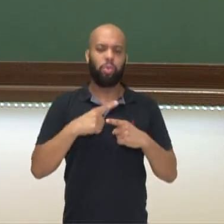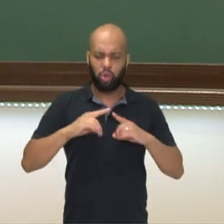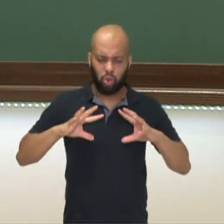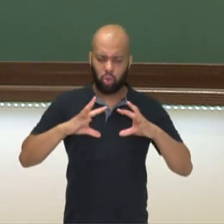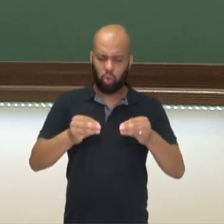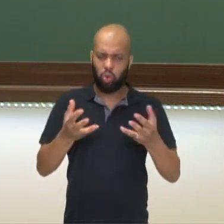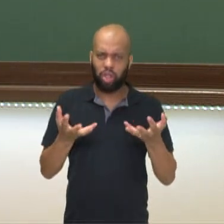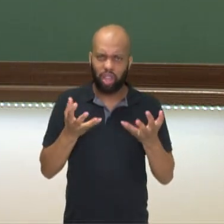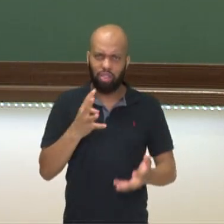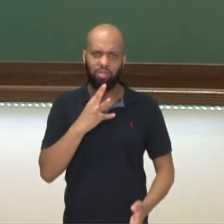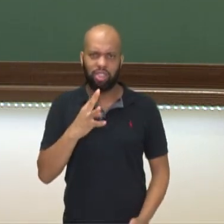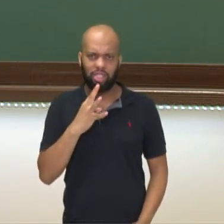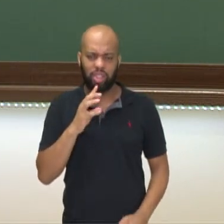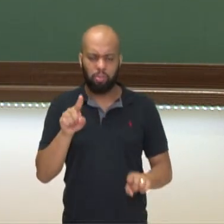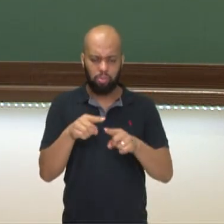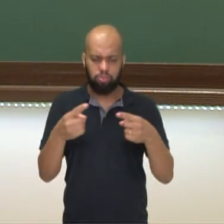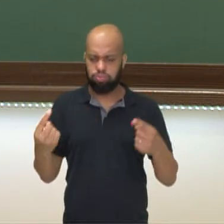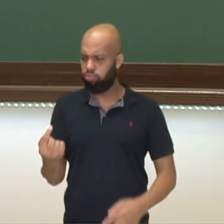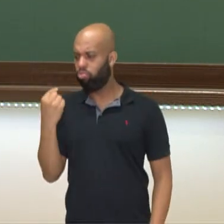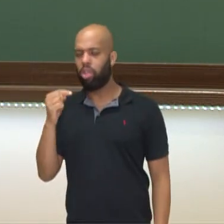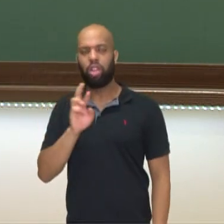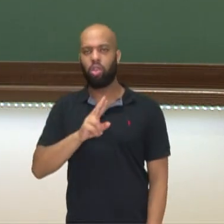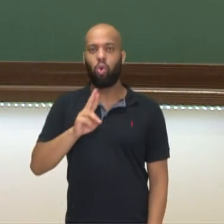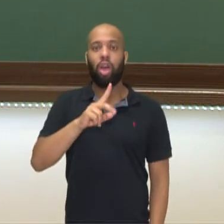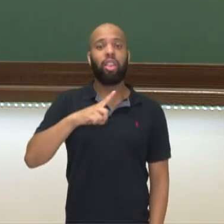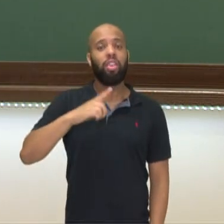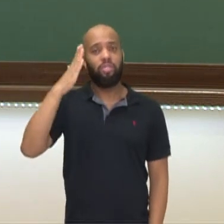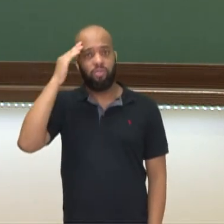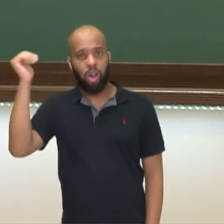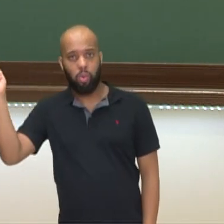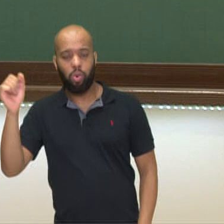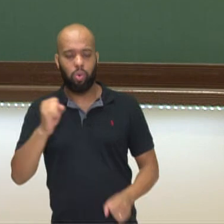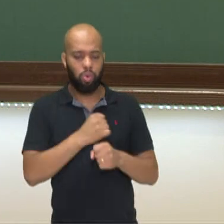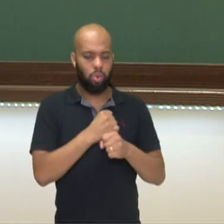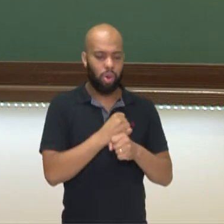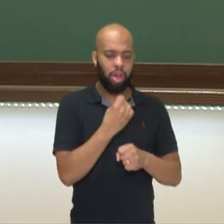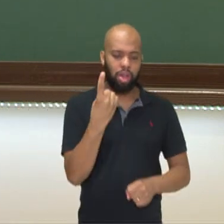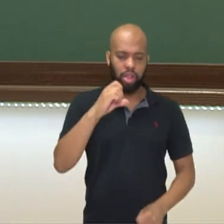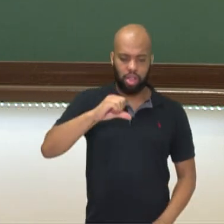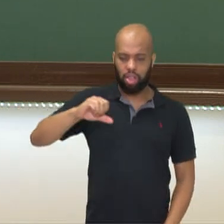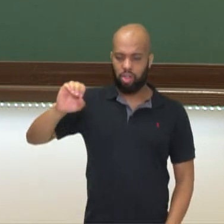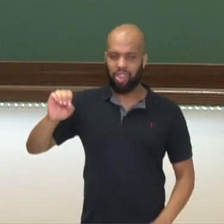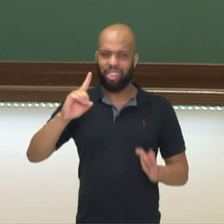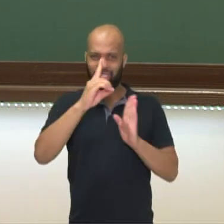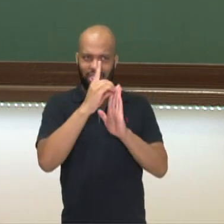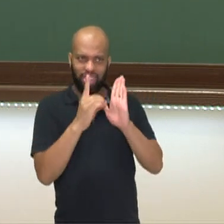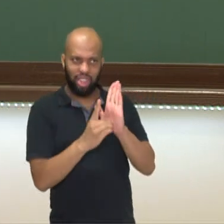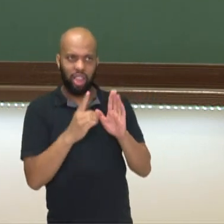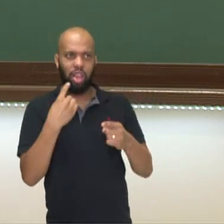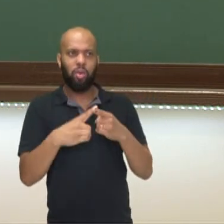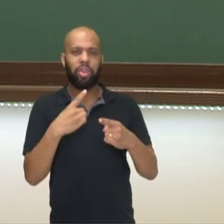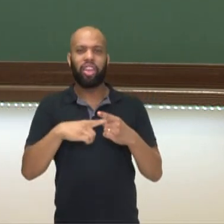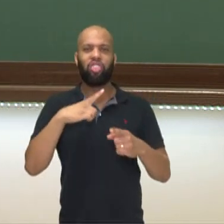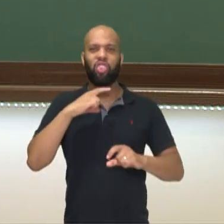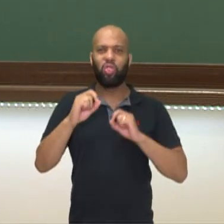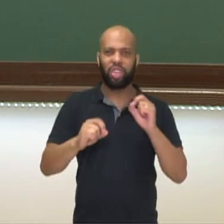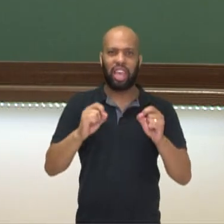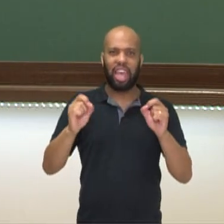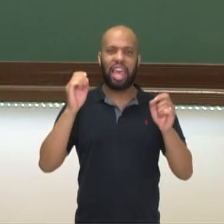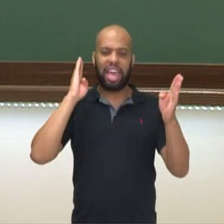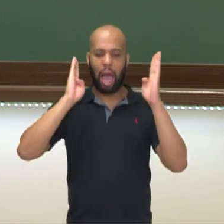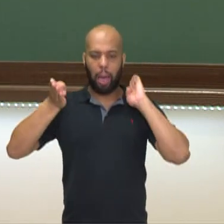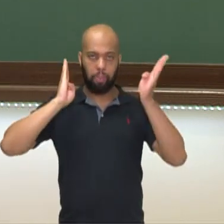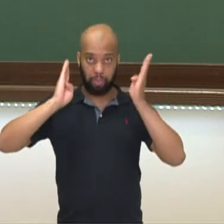conhecer as músicas do passado. Ela ficou mais famosa na década de 90 por tocar em caminhões que vendiam